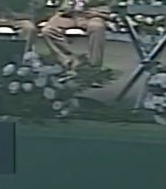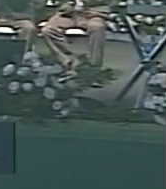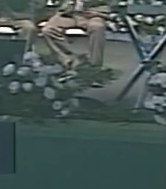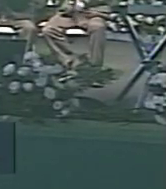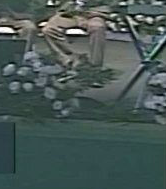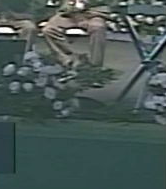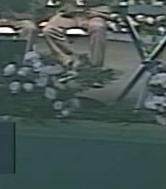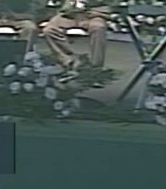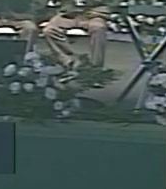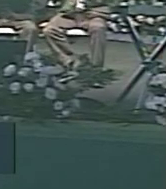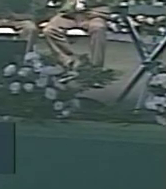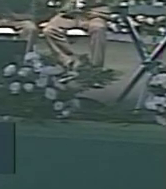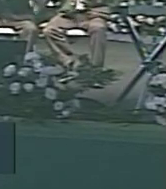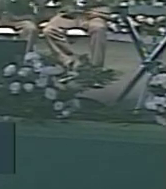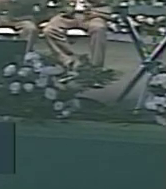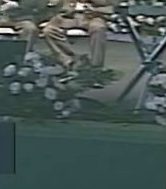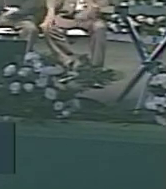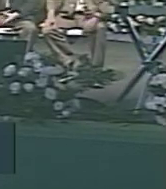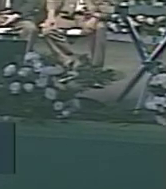Obrigado.